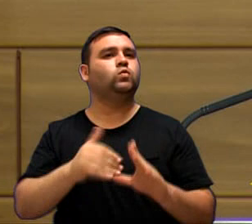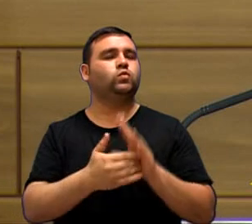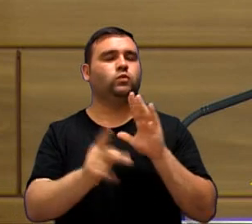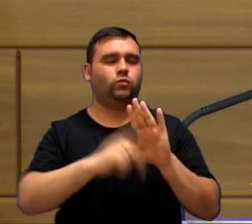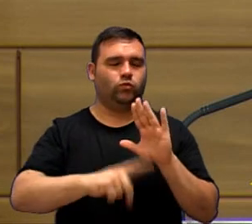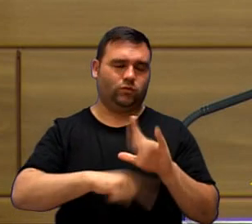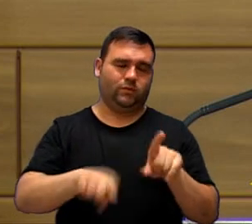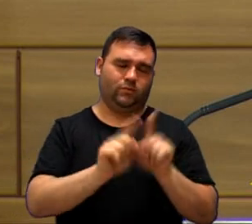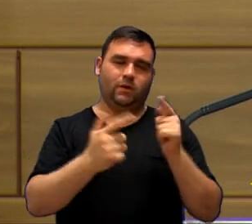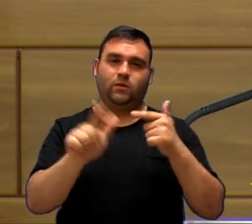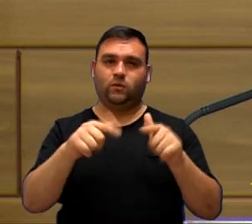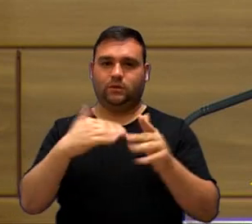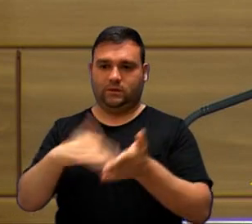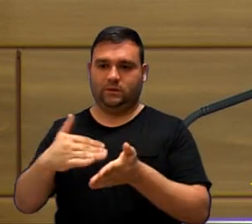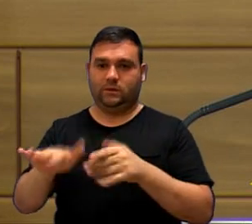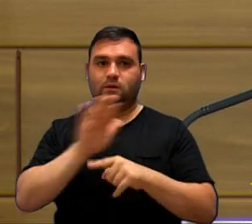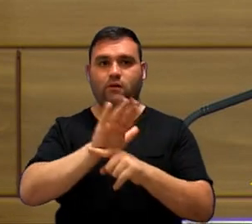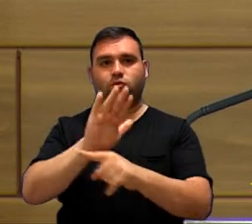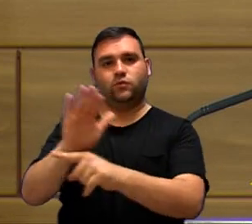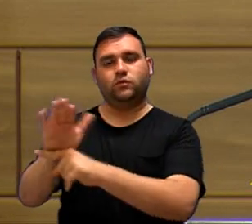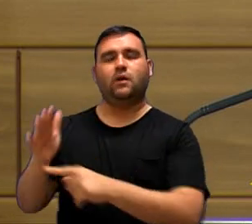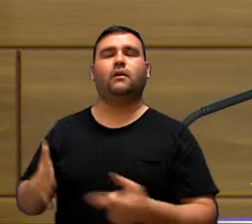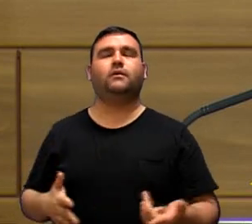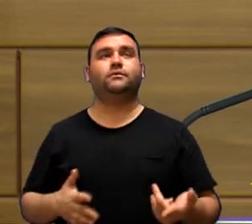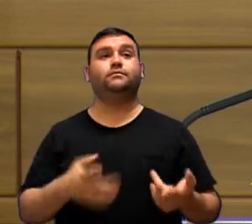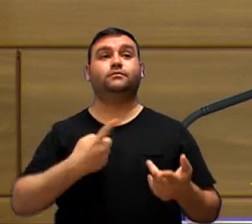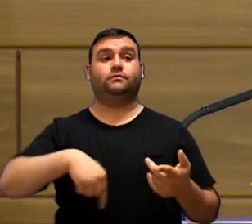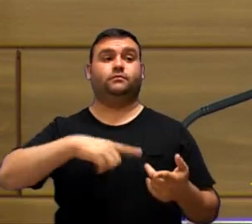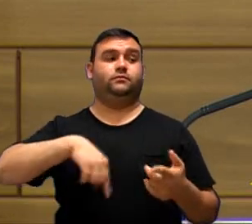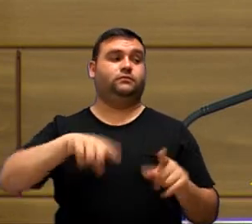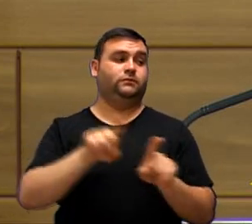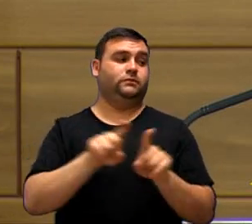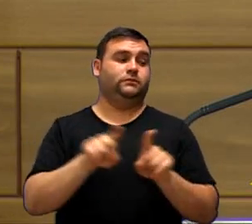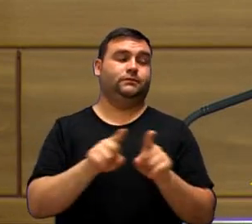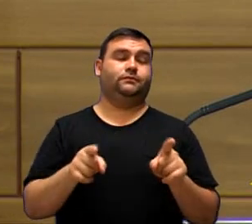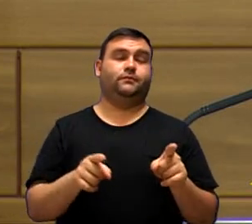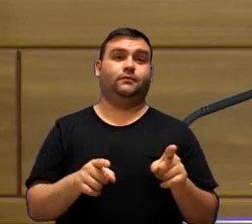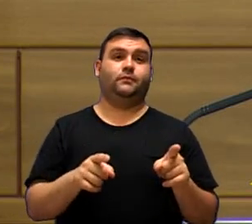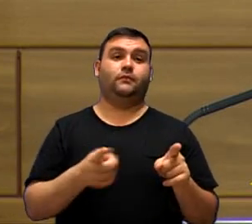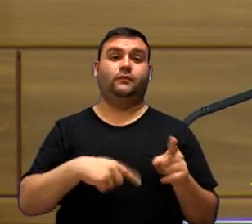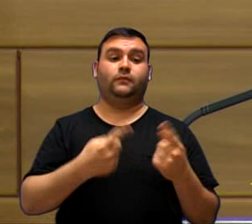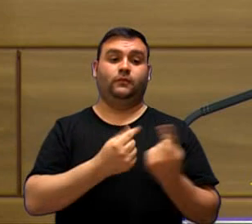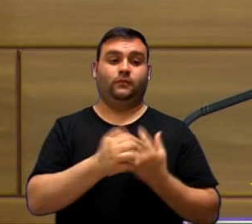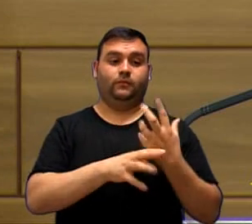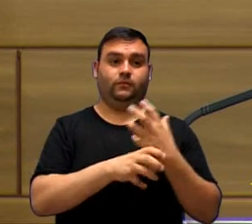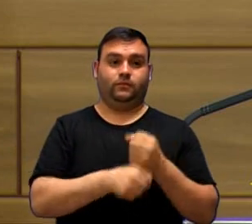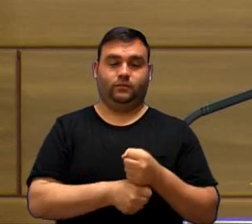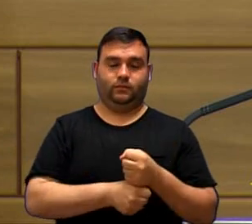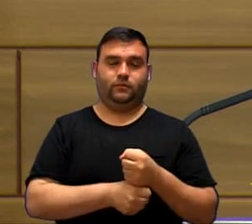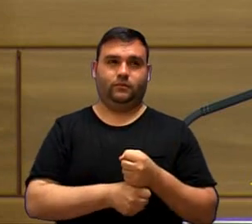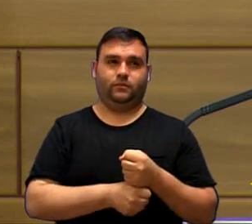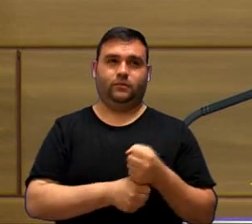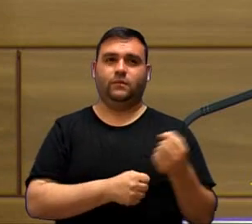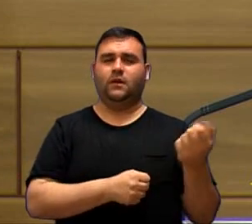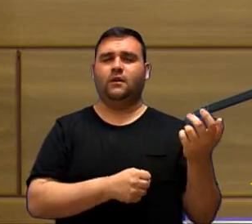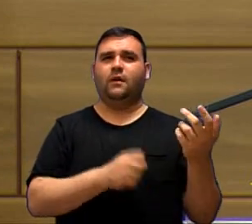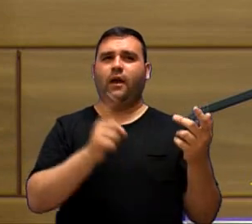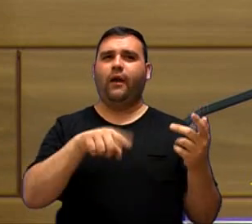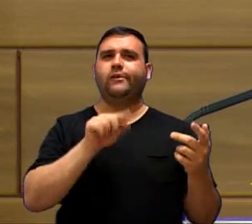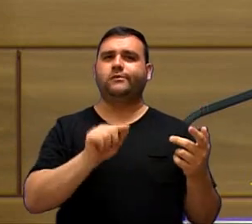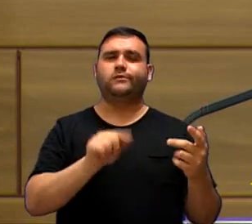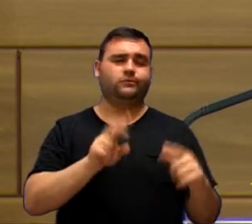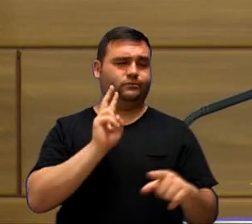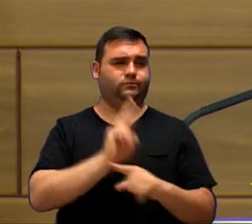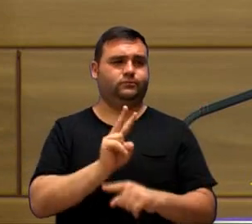todas as demais secretarias. Nós temos um orçamento, basicamente,